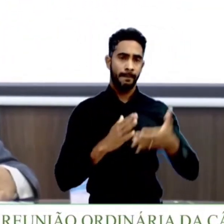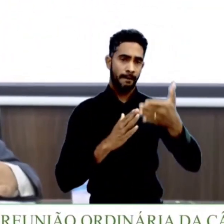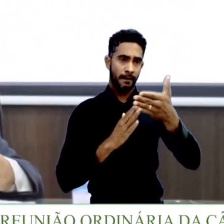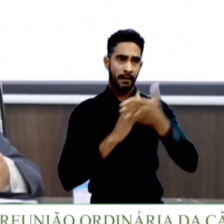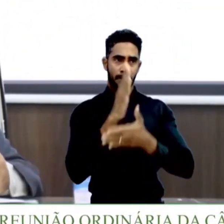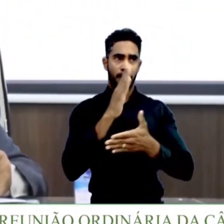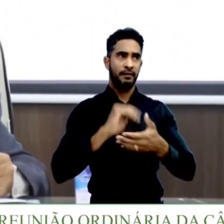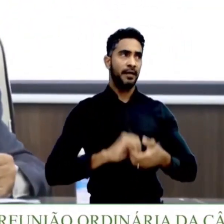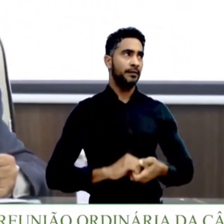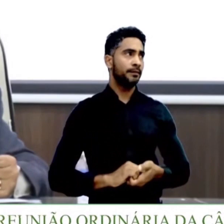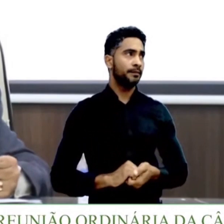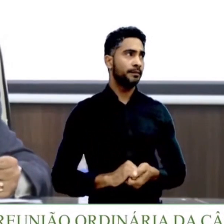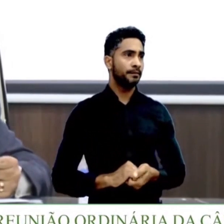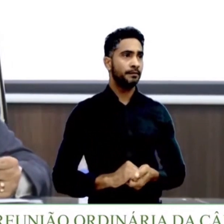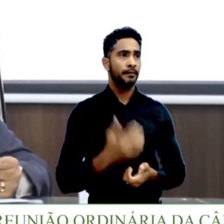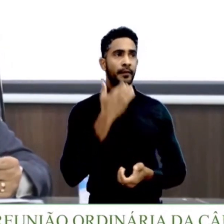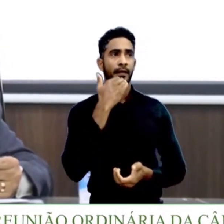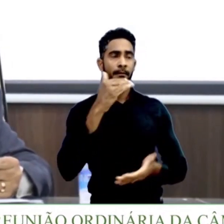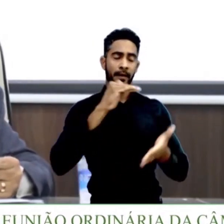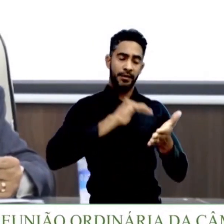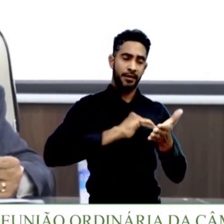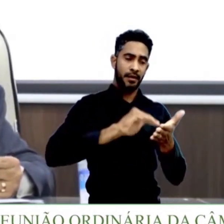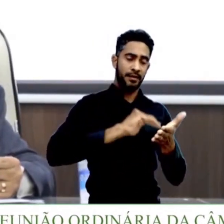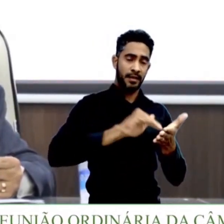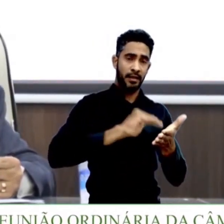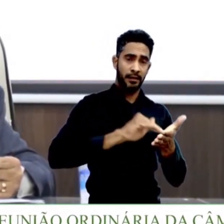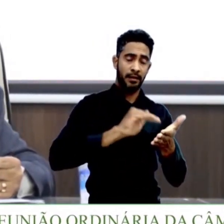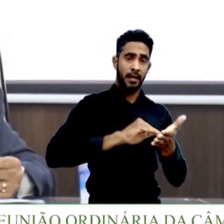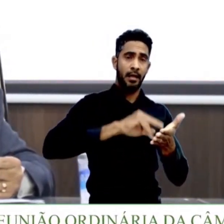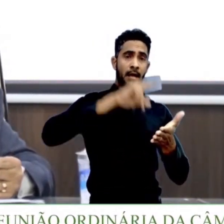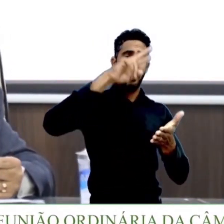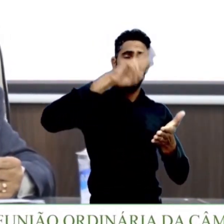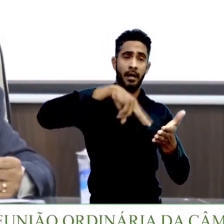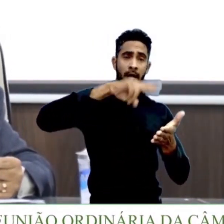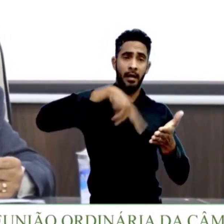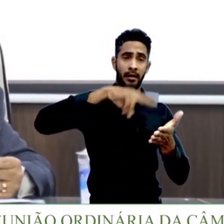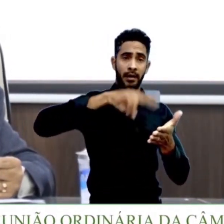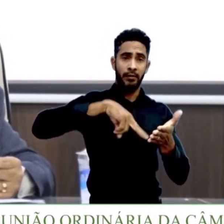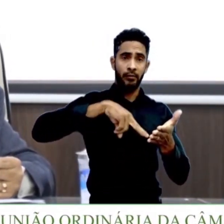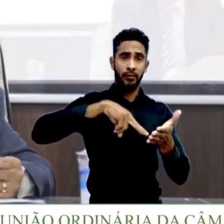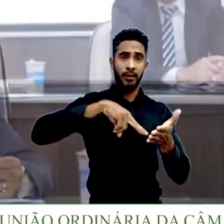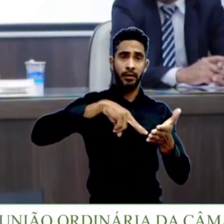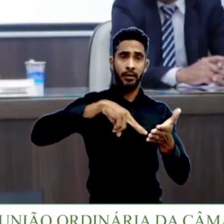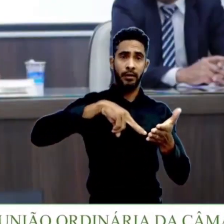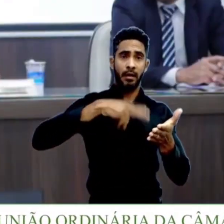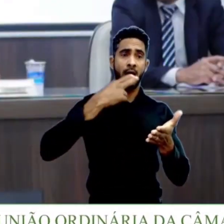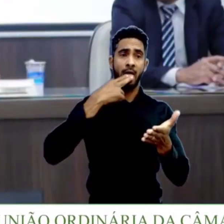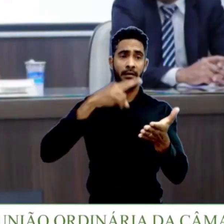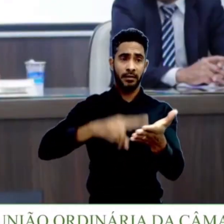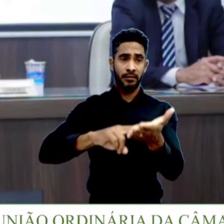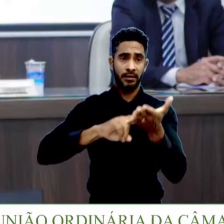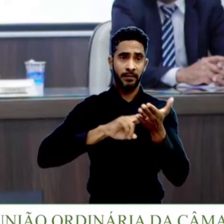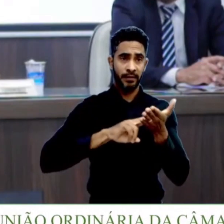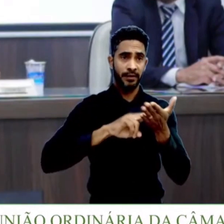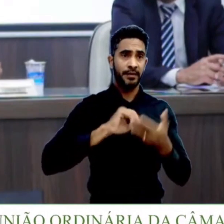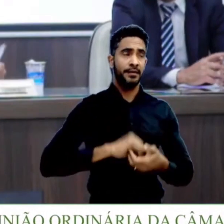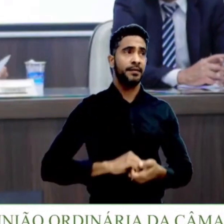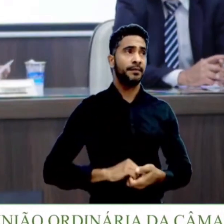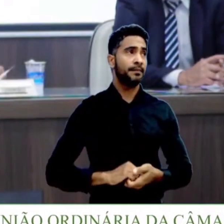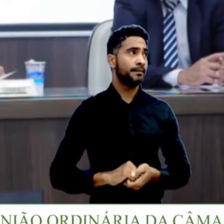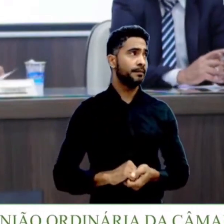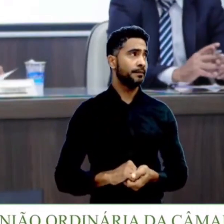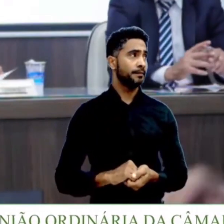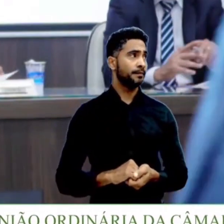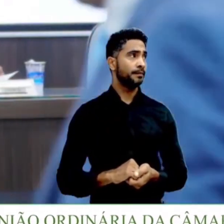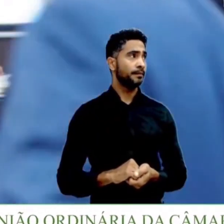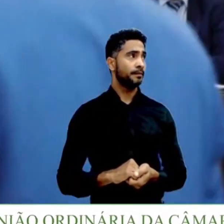Aprovada. Solicito ao senhor secretário que faça a leitura das correspondências.